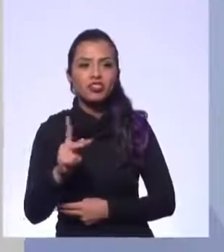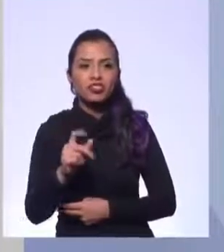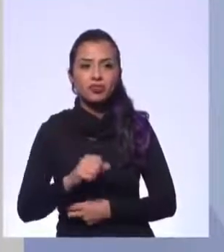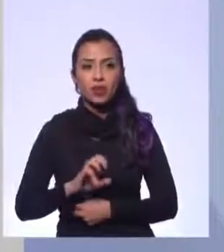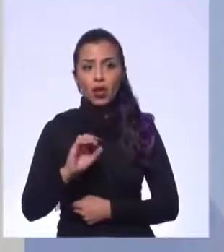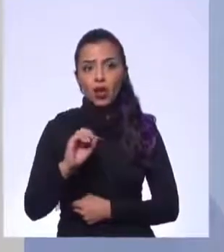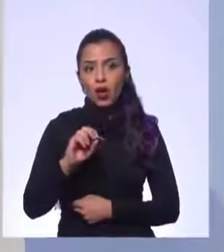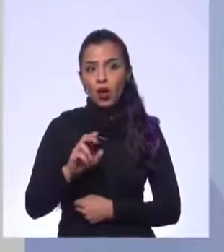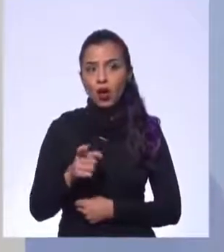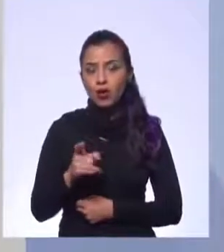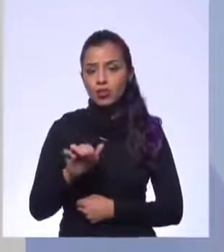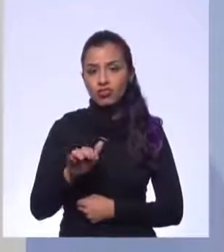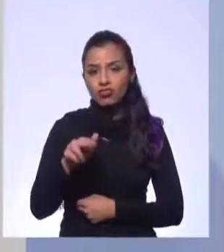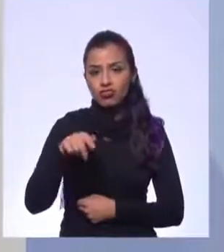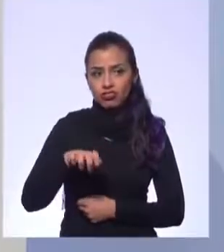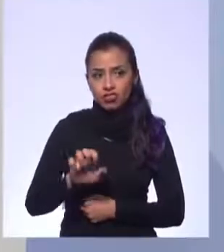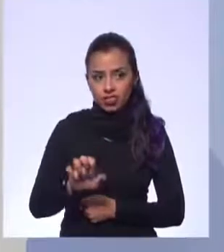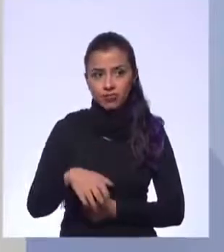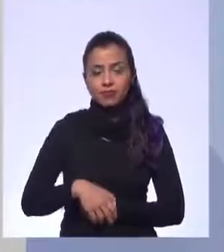Nerve.